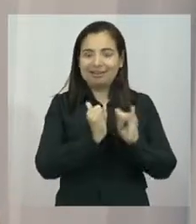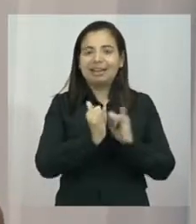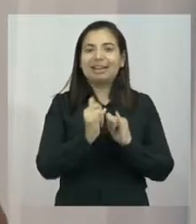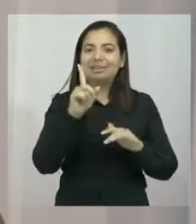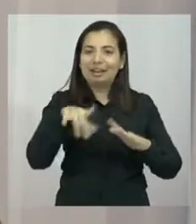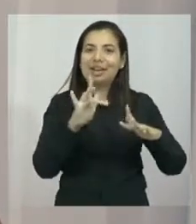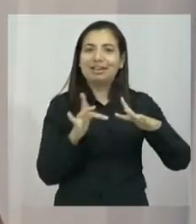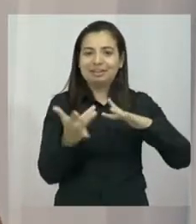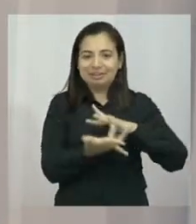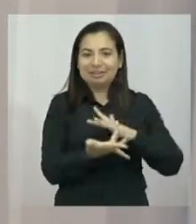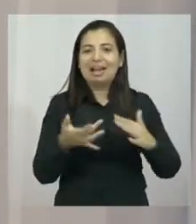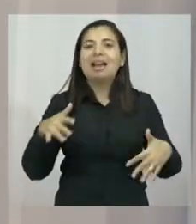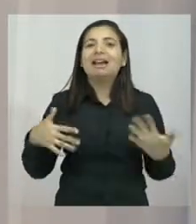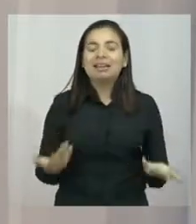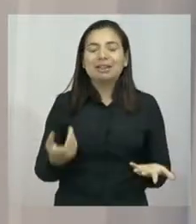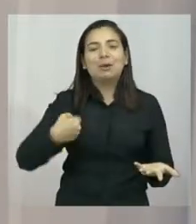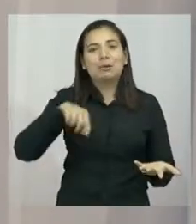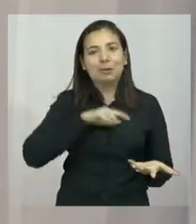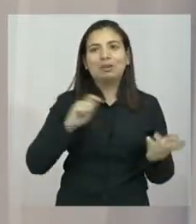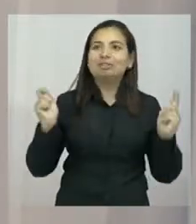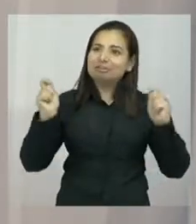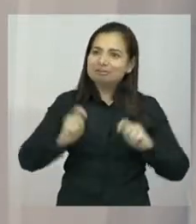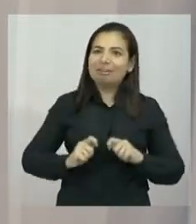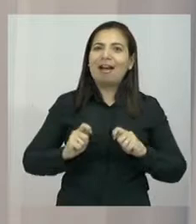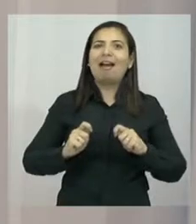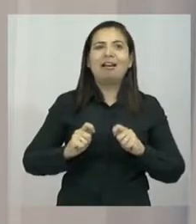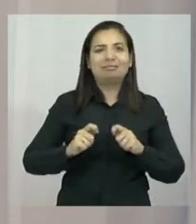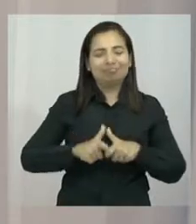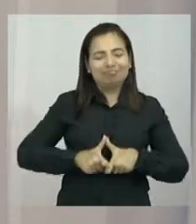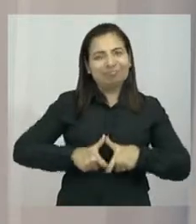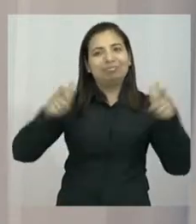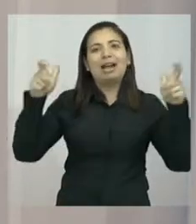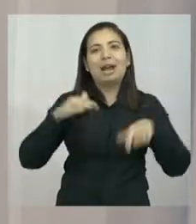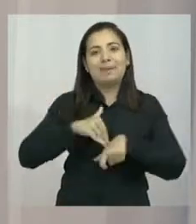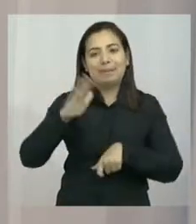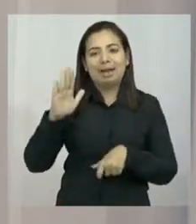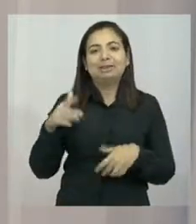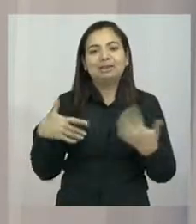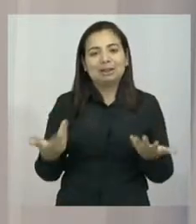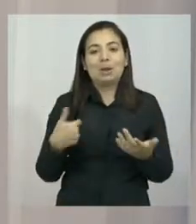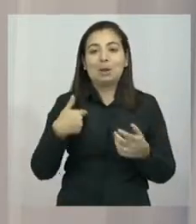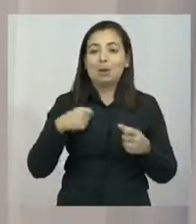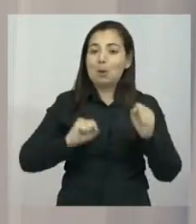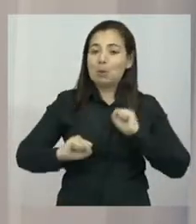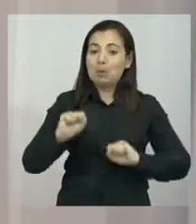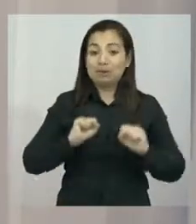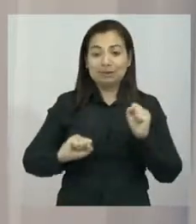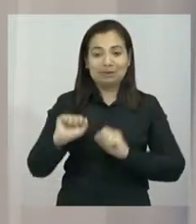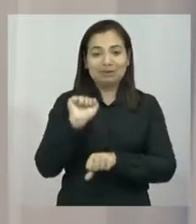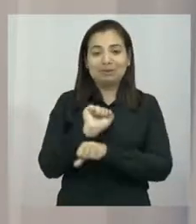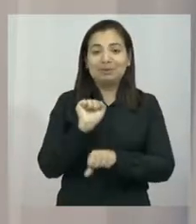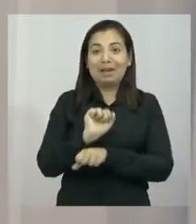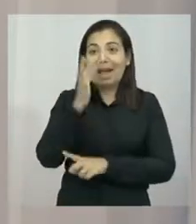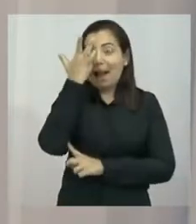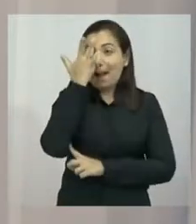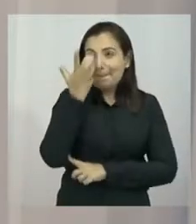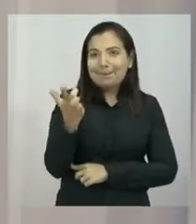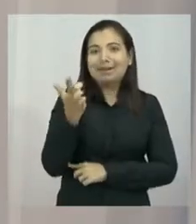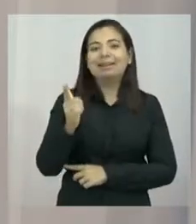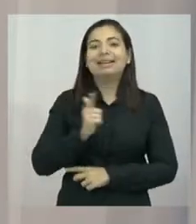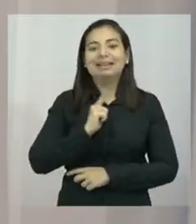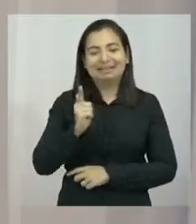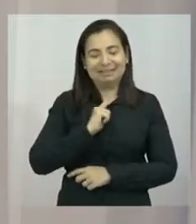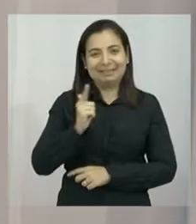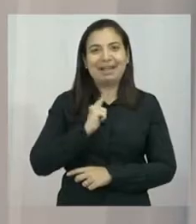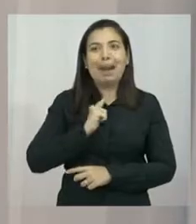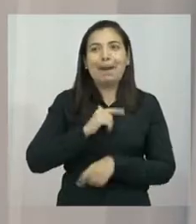possa expandir e trazer, viu? E eu aguardo, estou ansiosa para que amanhã a gente possa ter um